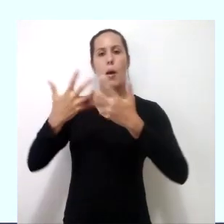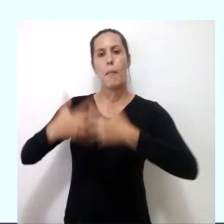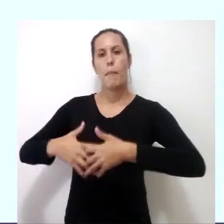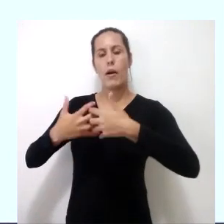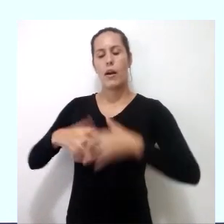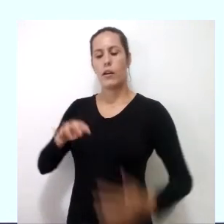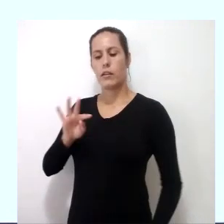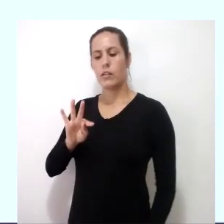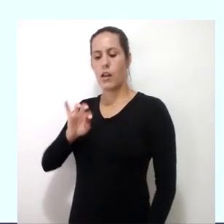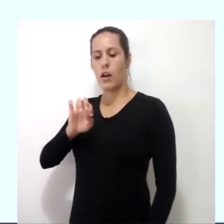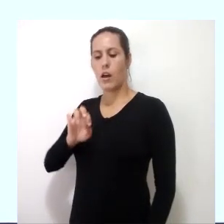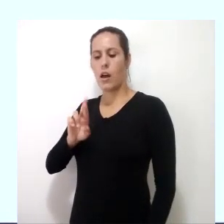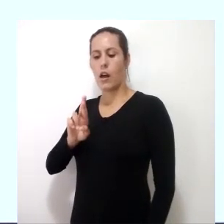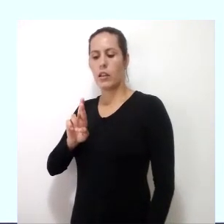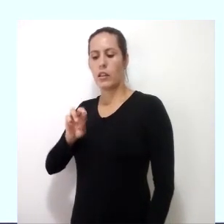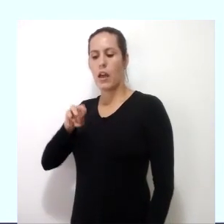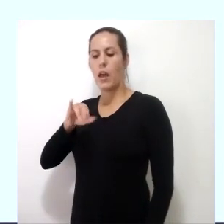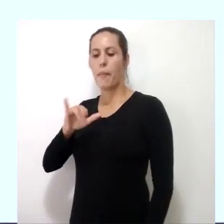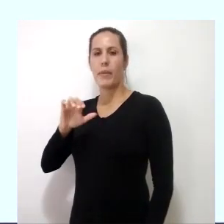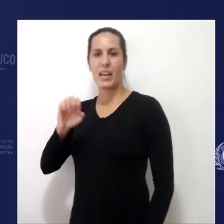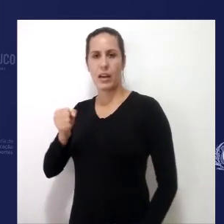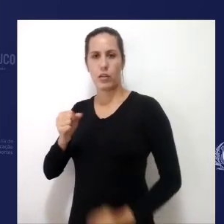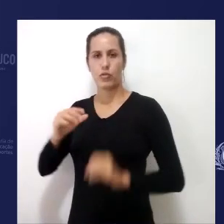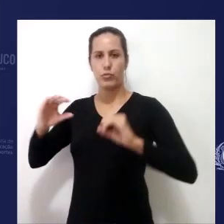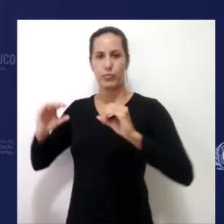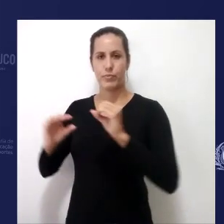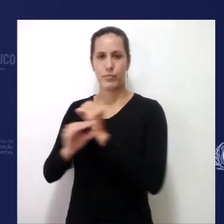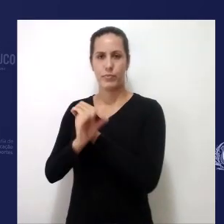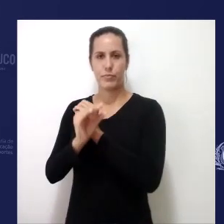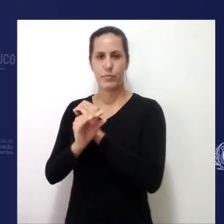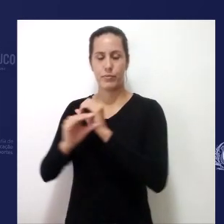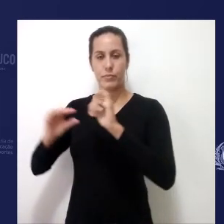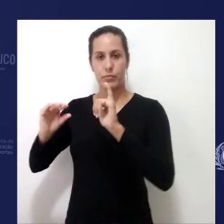das máquinas térmicas. Observe aí na telinha.